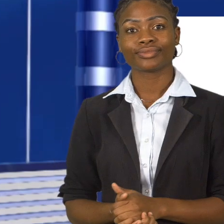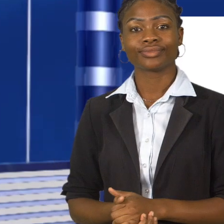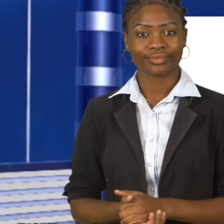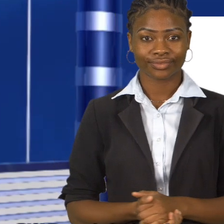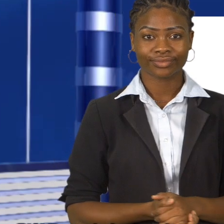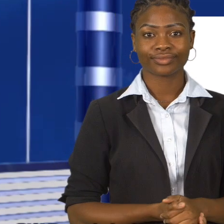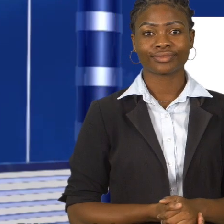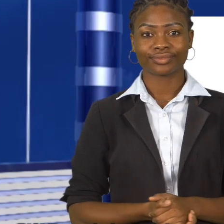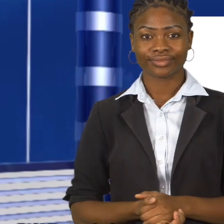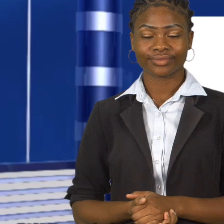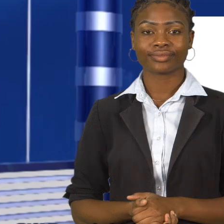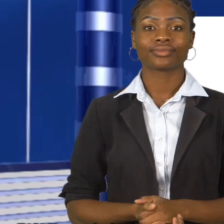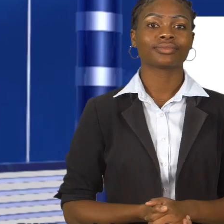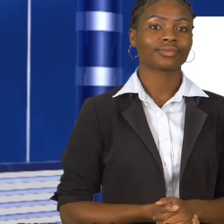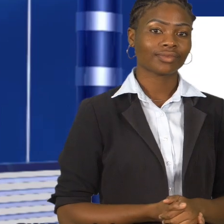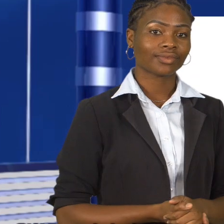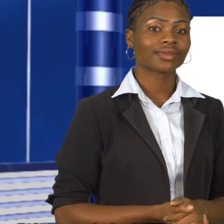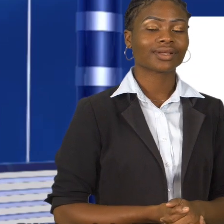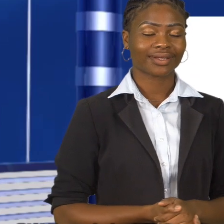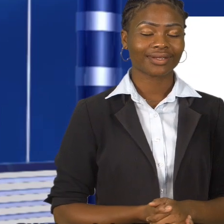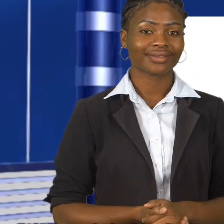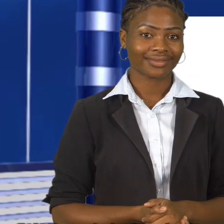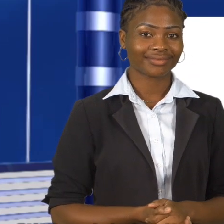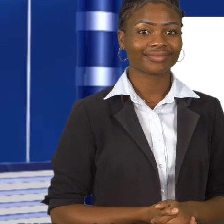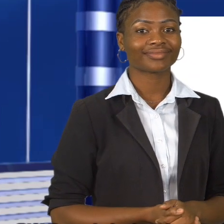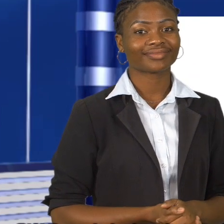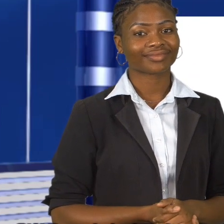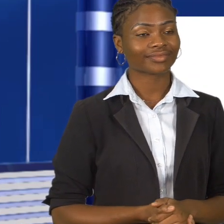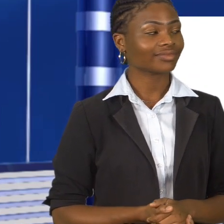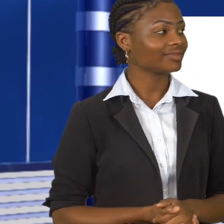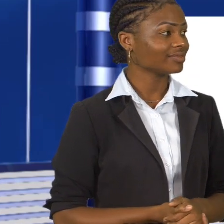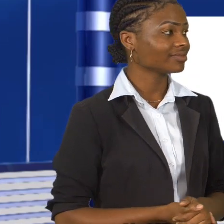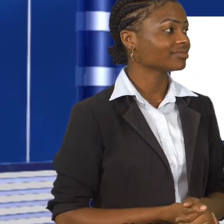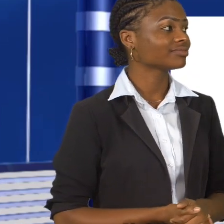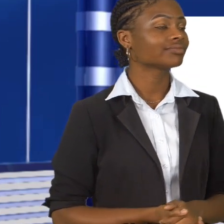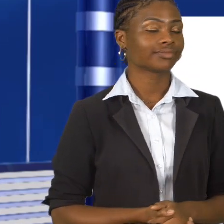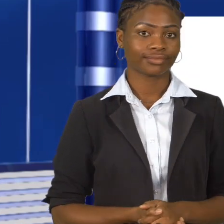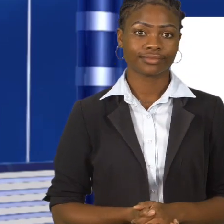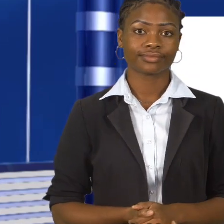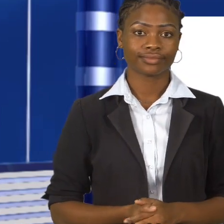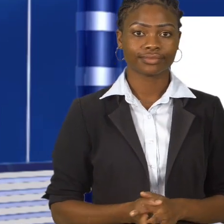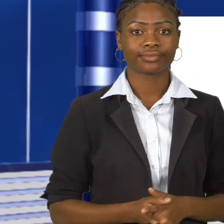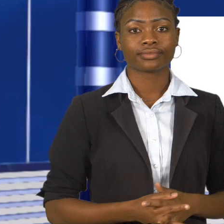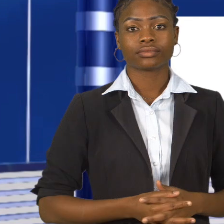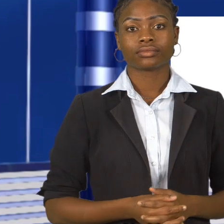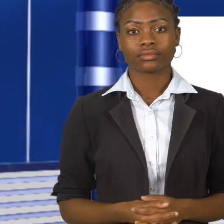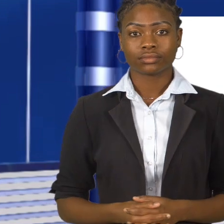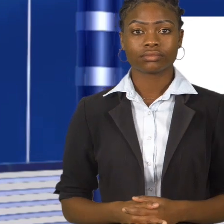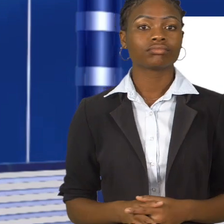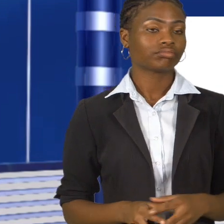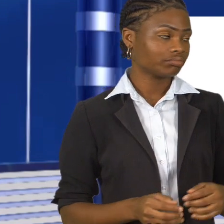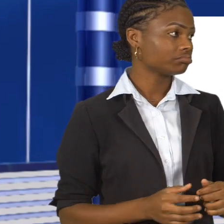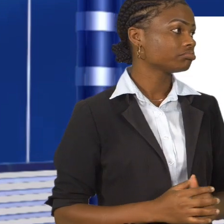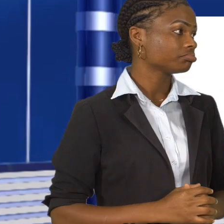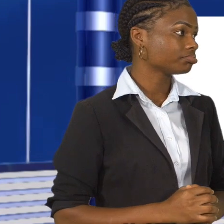Olá, bem-vindo de volta ao programa de televisão mais inclusivo do país. No bloco anterior, destacamos a história de